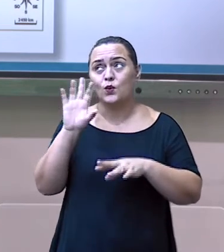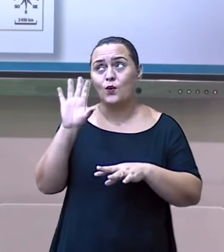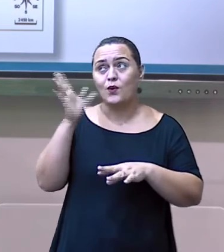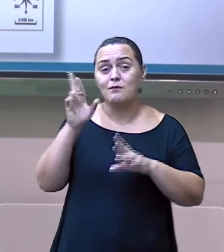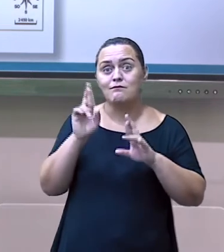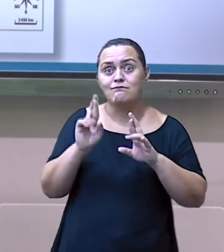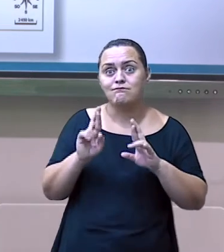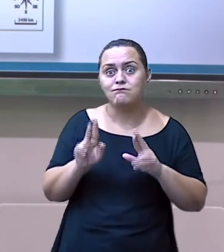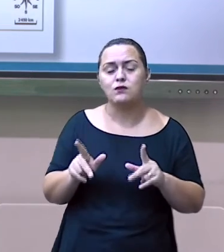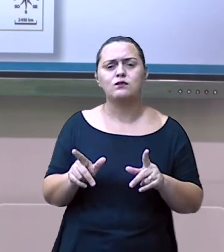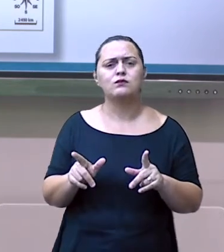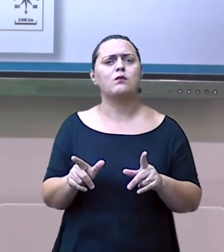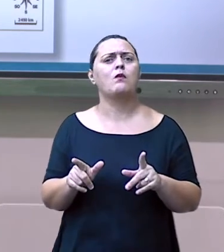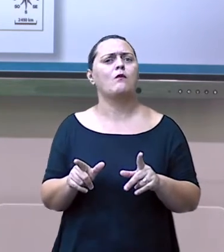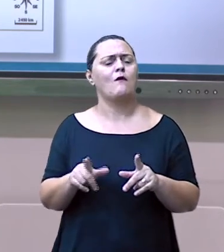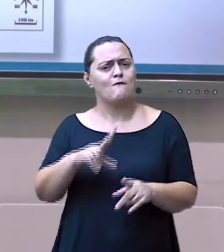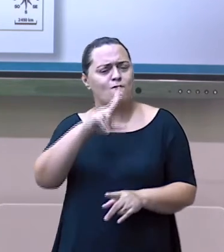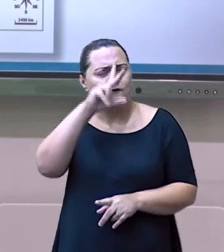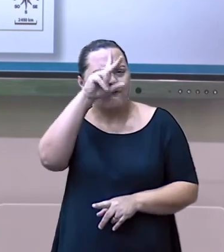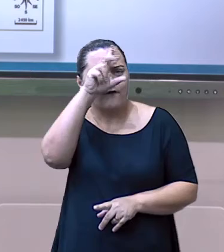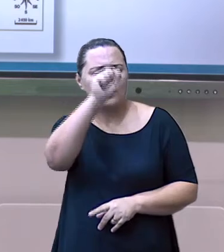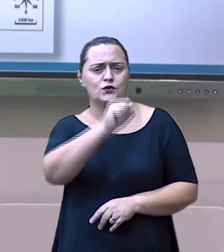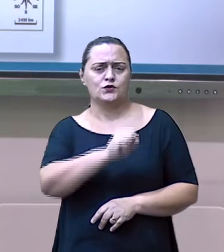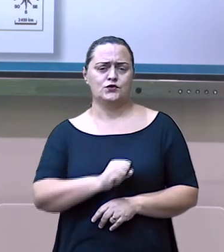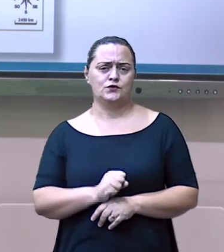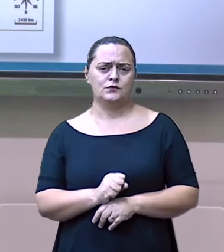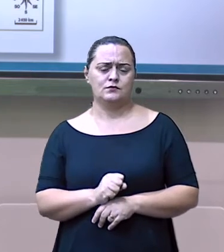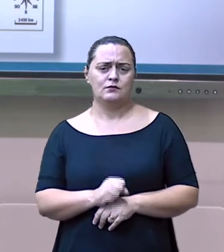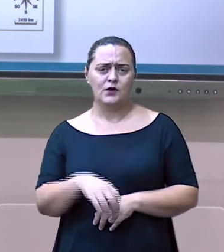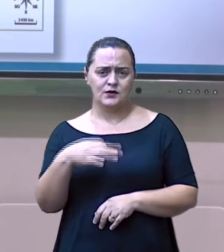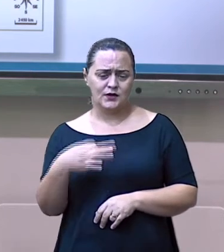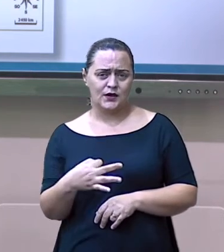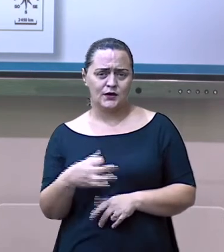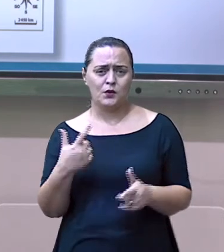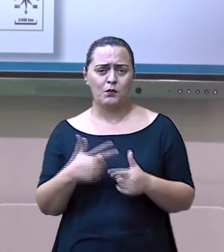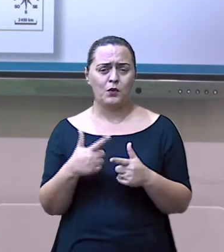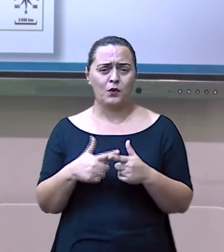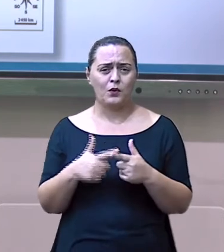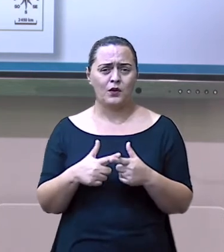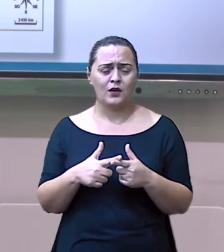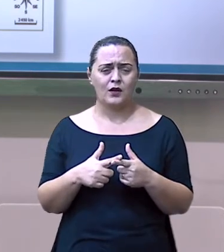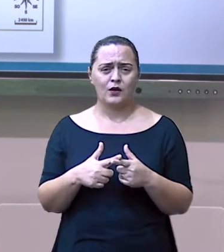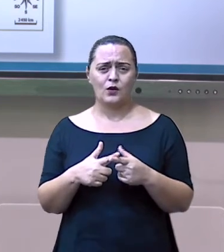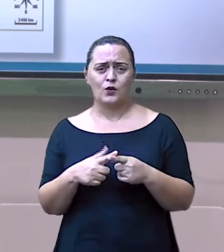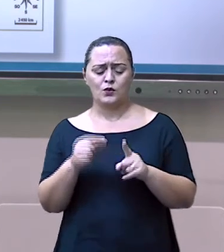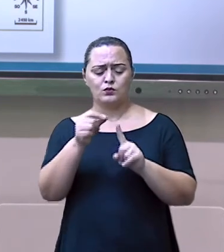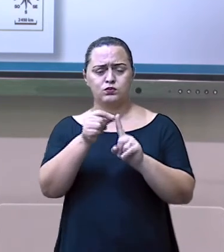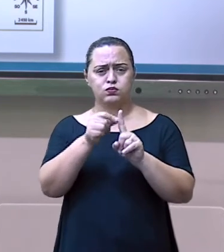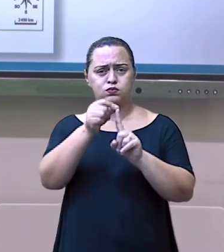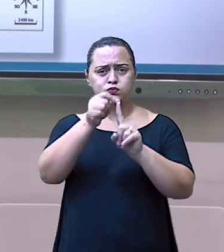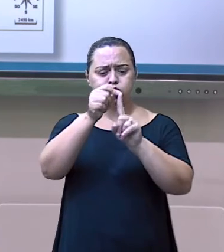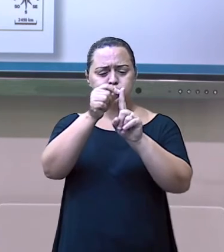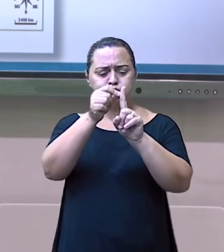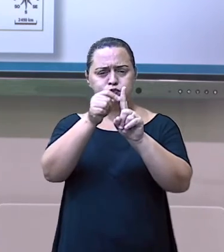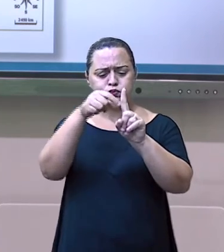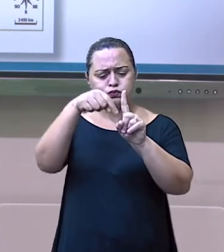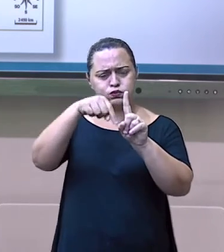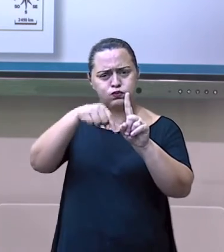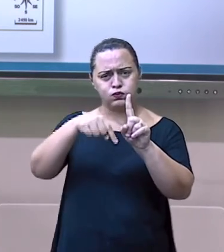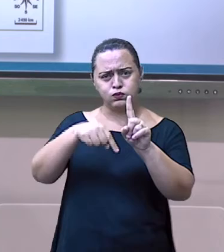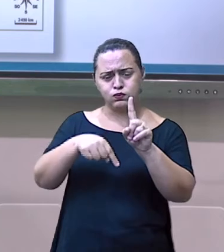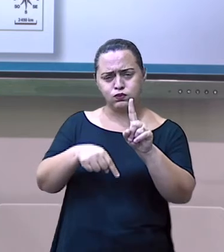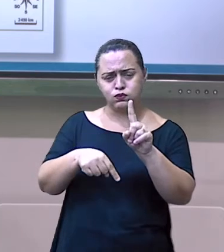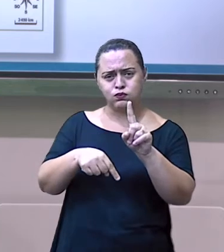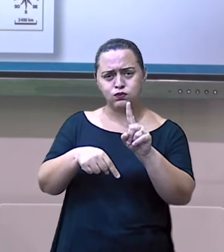diferença muito grande, que a temperatura pode cair até abaixo de 0 grau. Pode ser